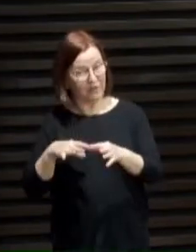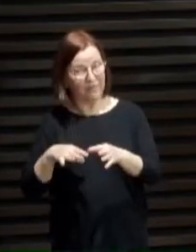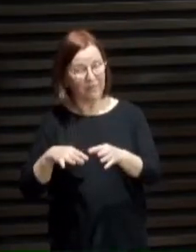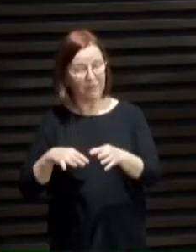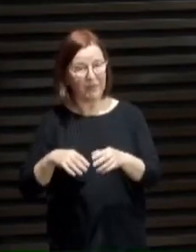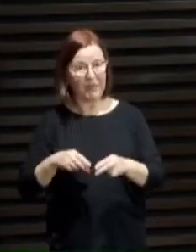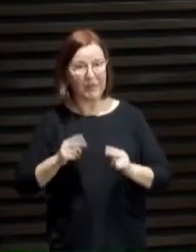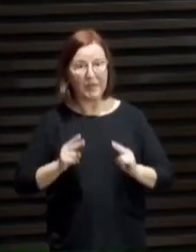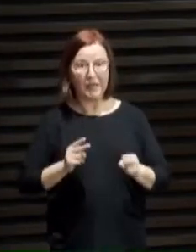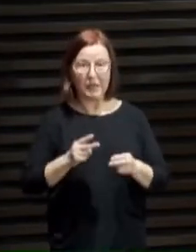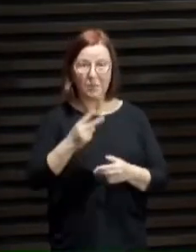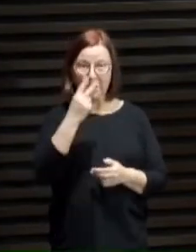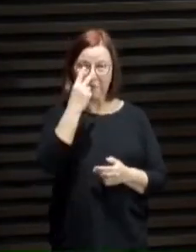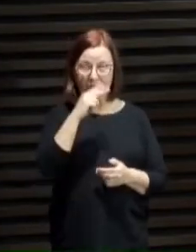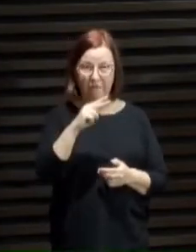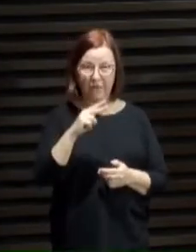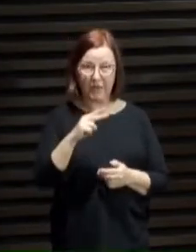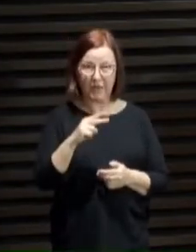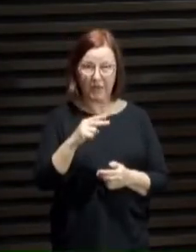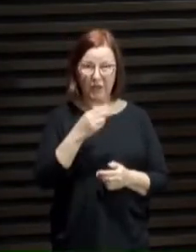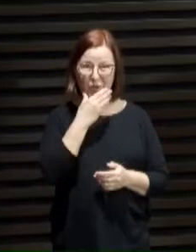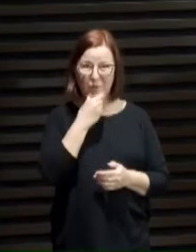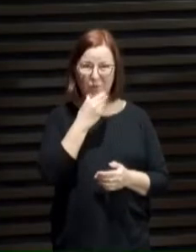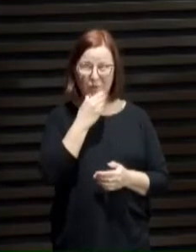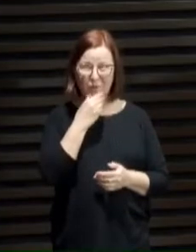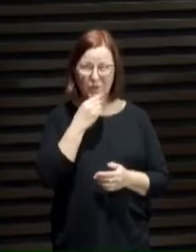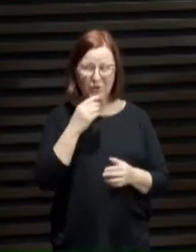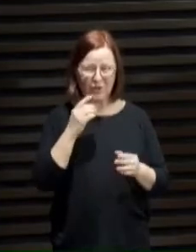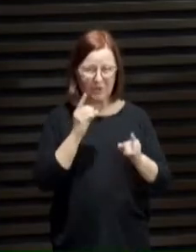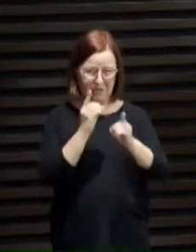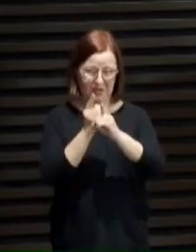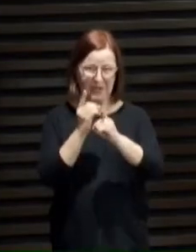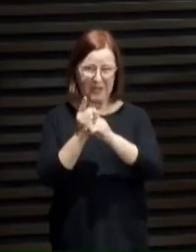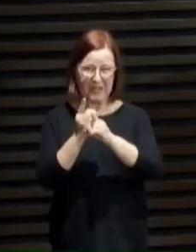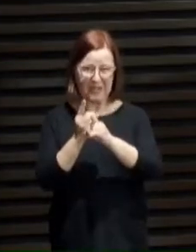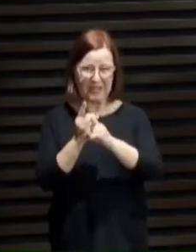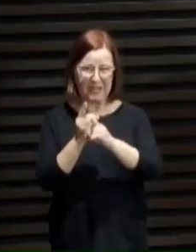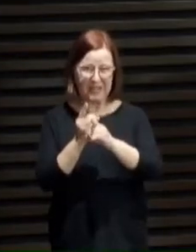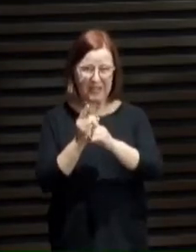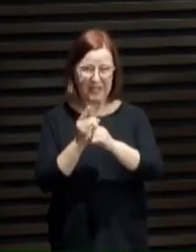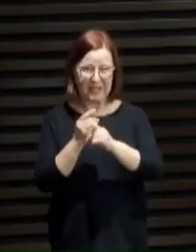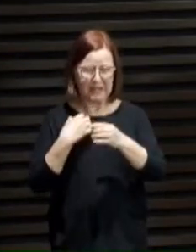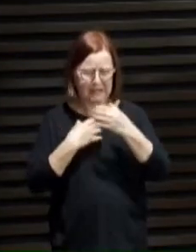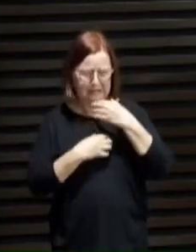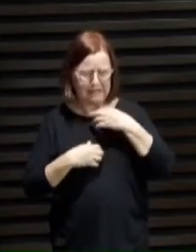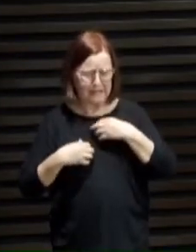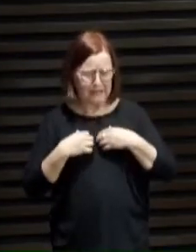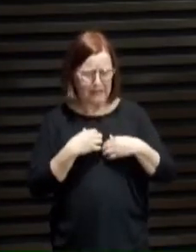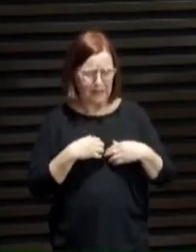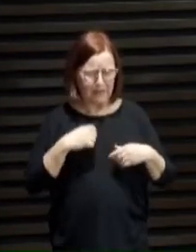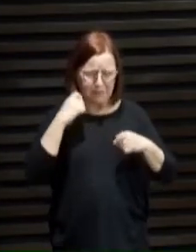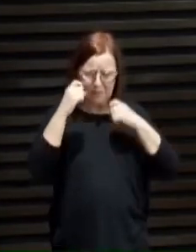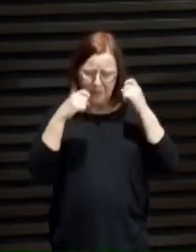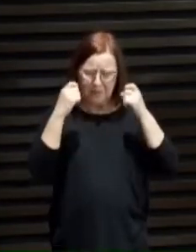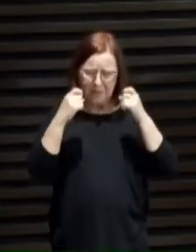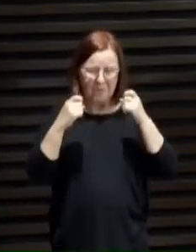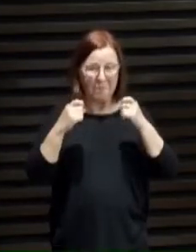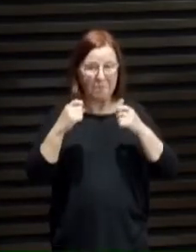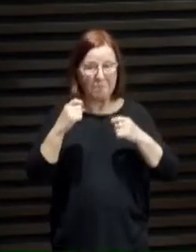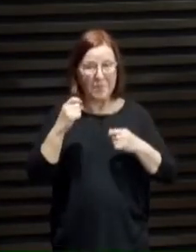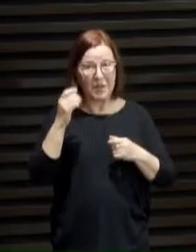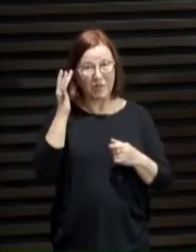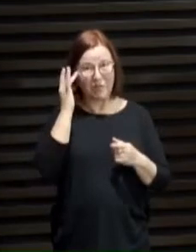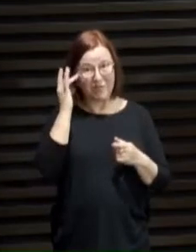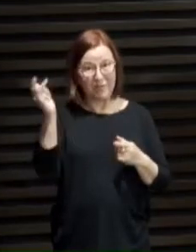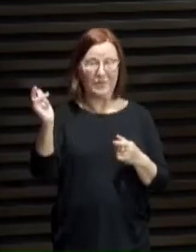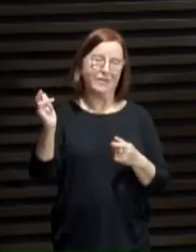homens tragados pela angústia, tragados pelo desespero do dia seguinte, tragados pelo